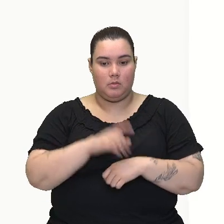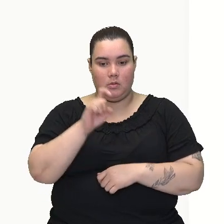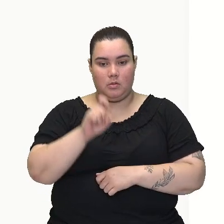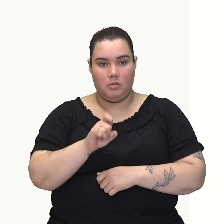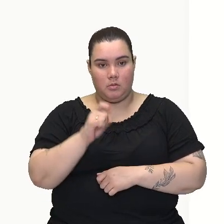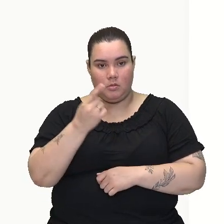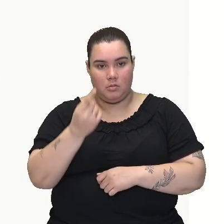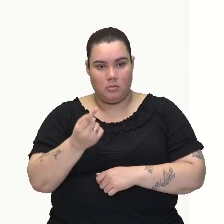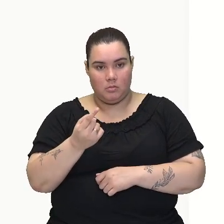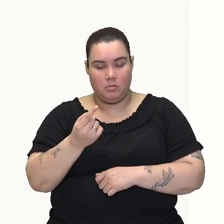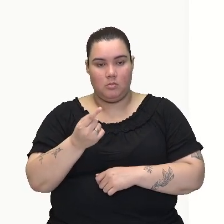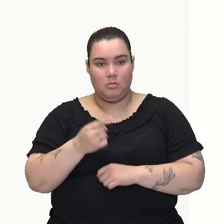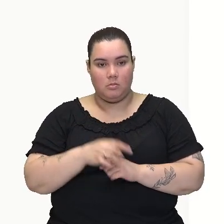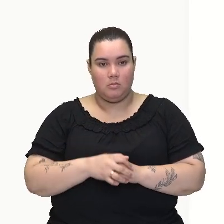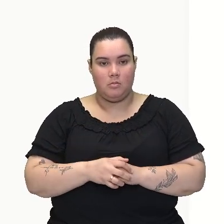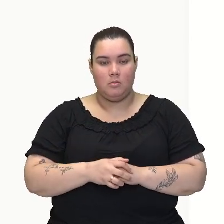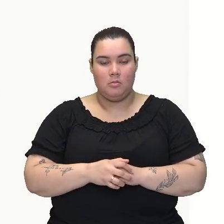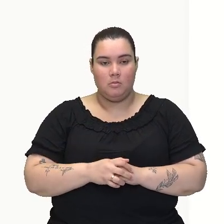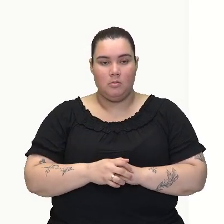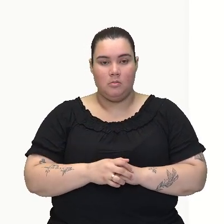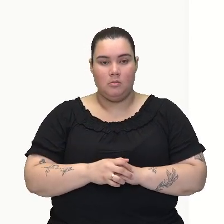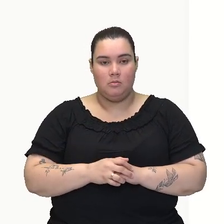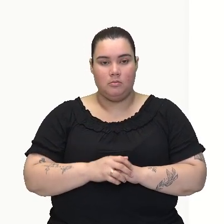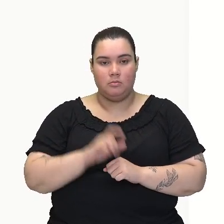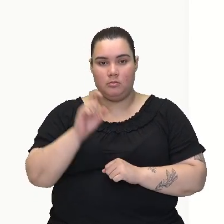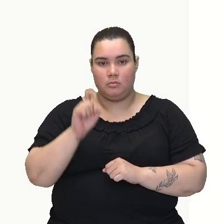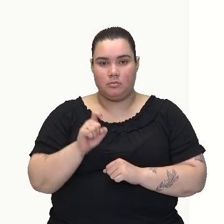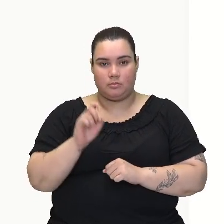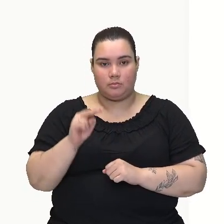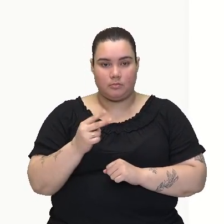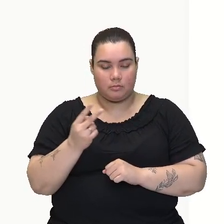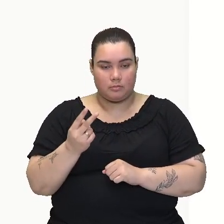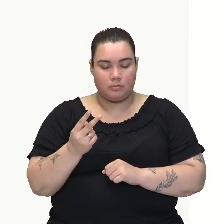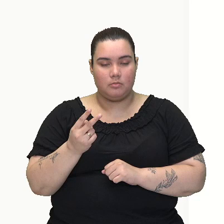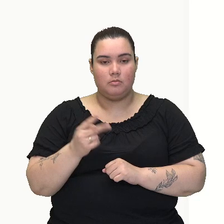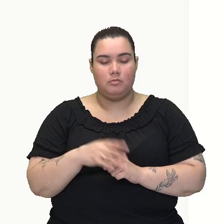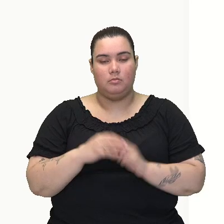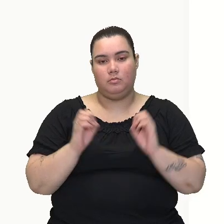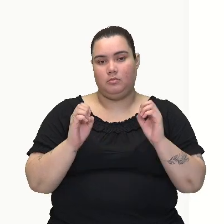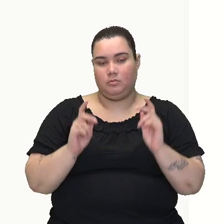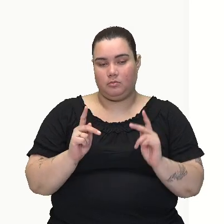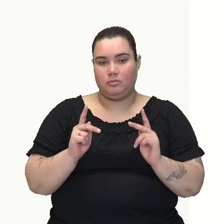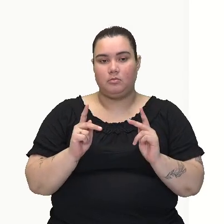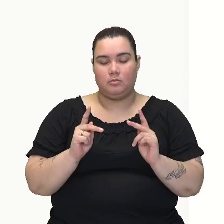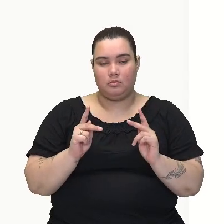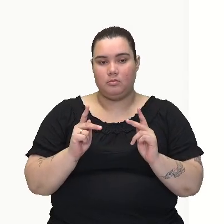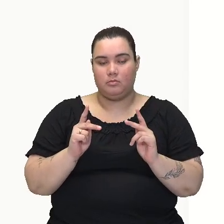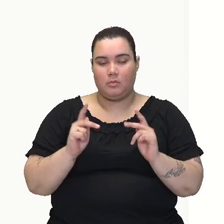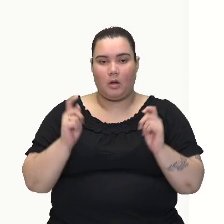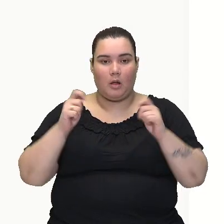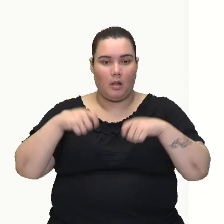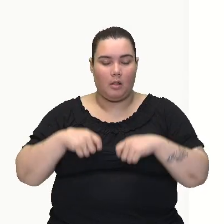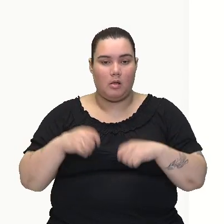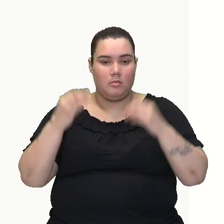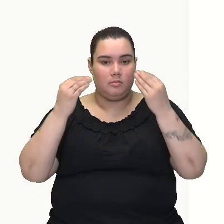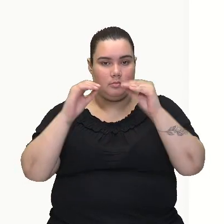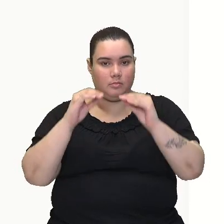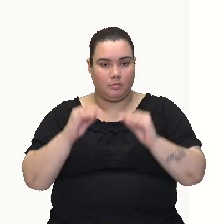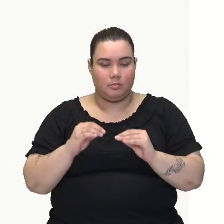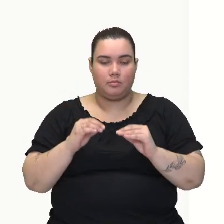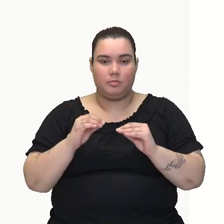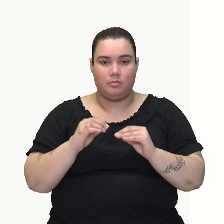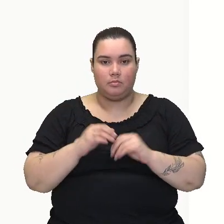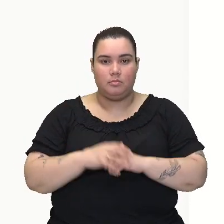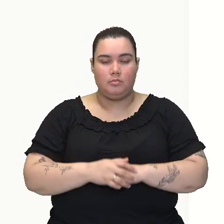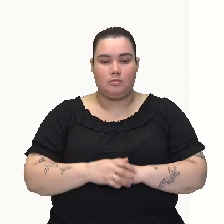x1, né, e x2, beleza, aí tudo bem, a gente poderia fazer o que ele está pedindo aqui,